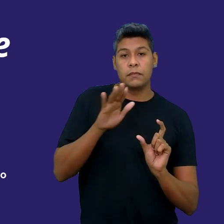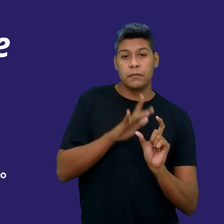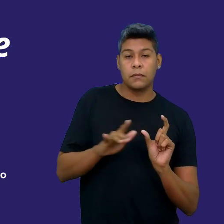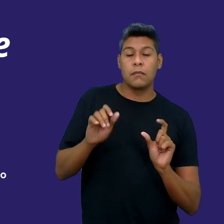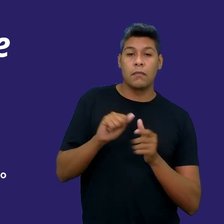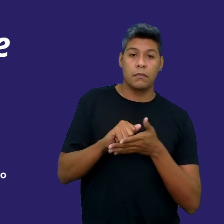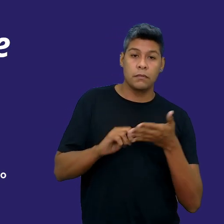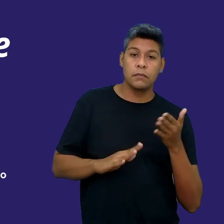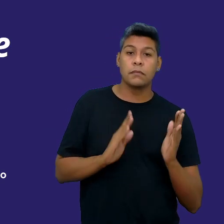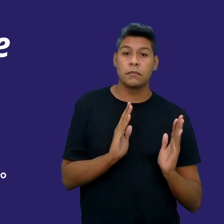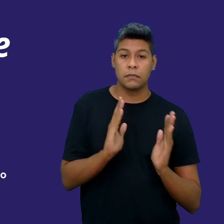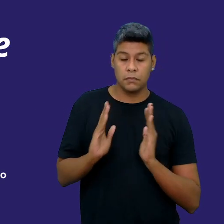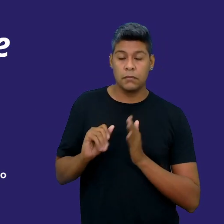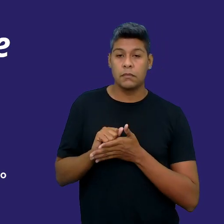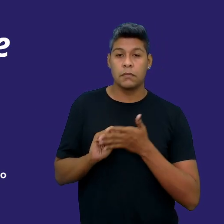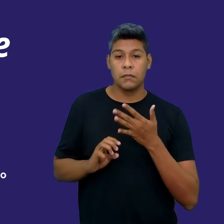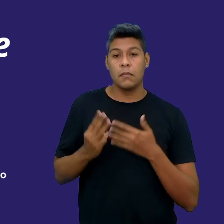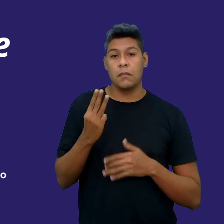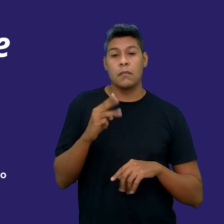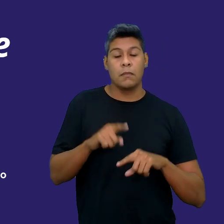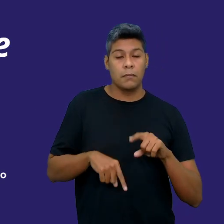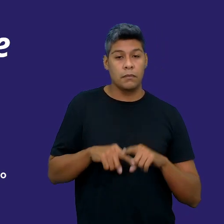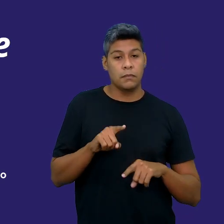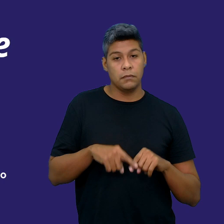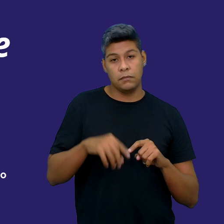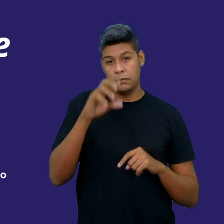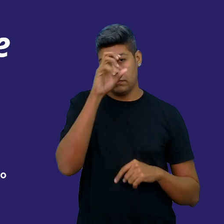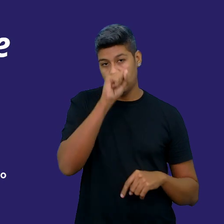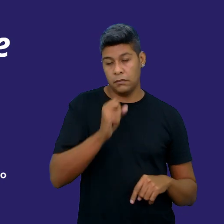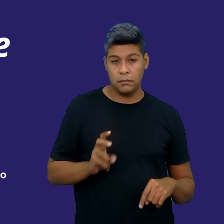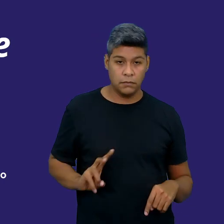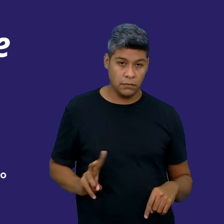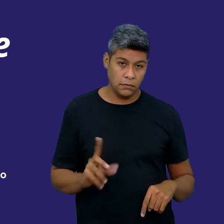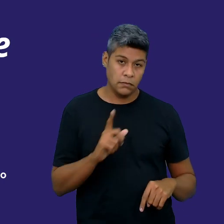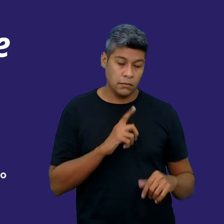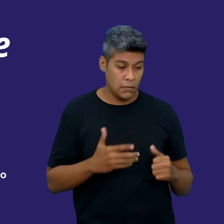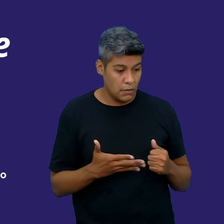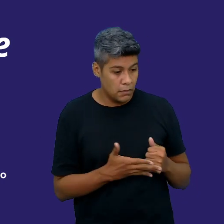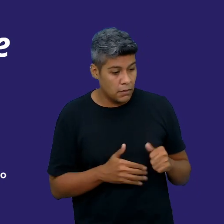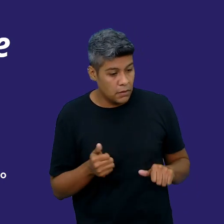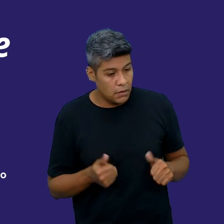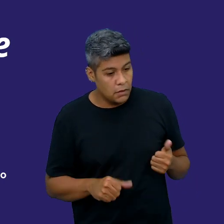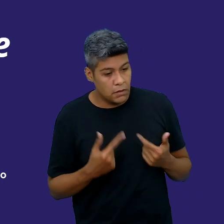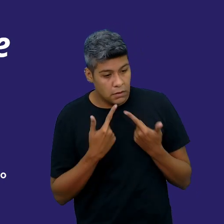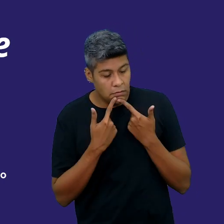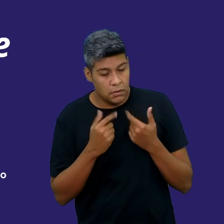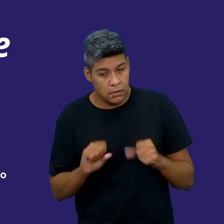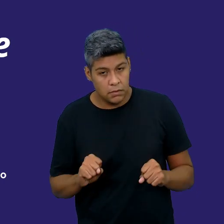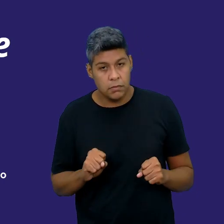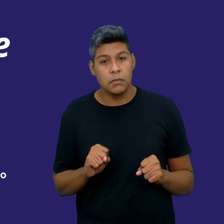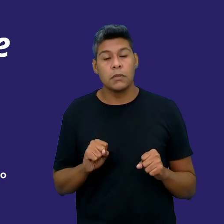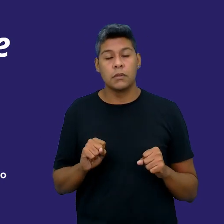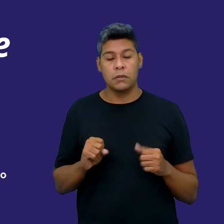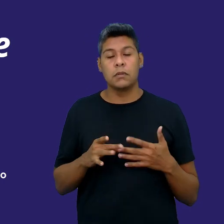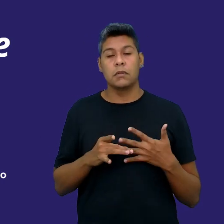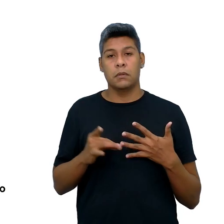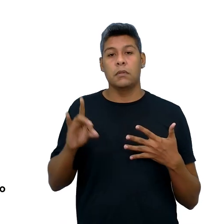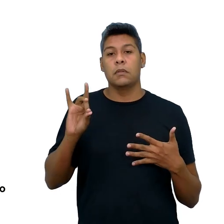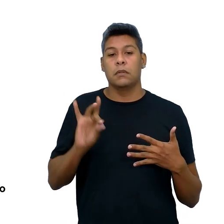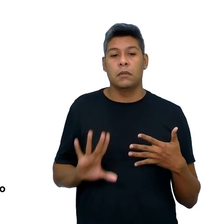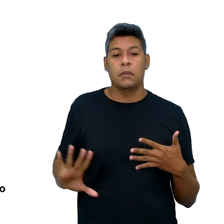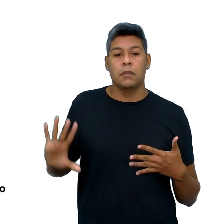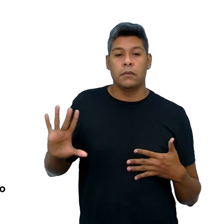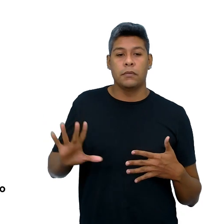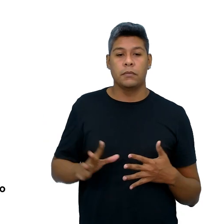atividades da sequência de atividade 3 do material Aprender Sempre, tendo como base a análise linguística e semiótica.